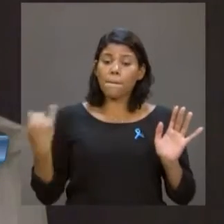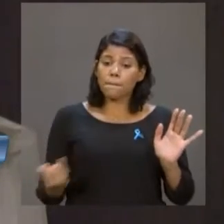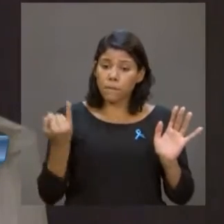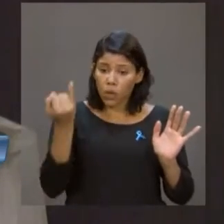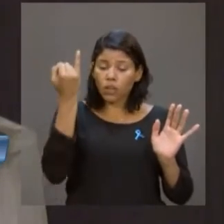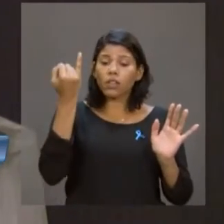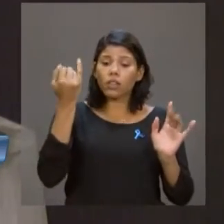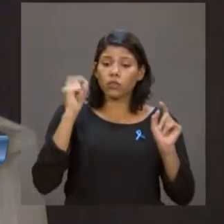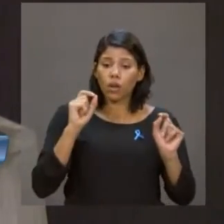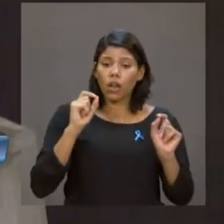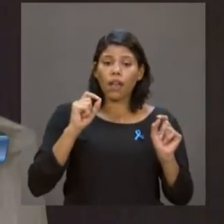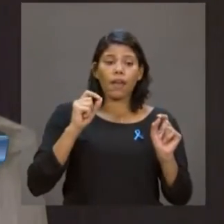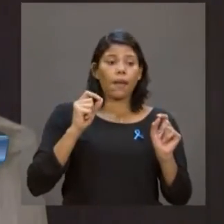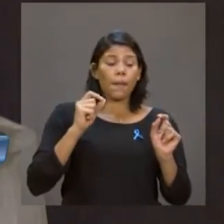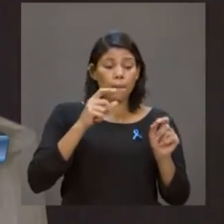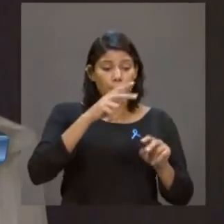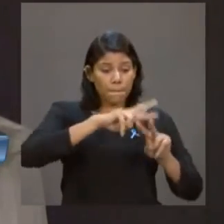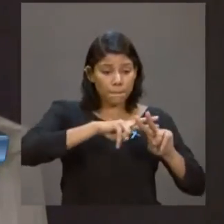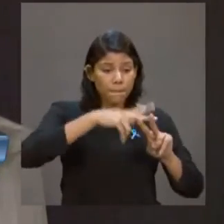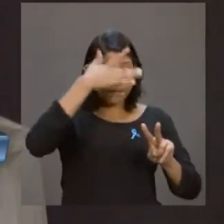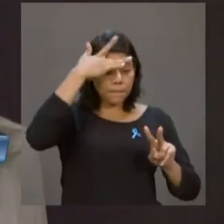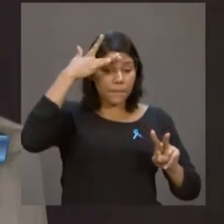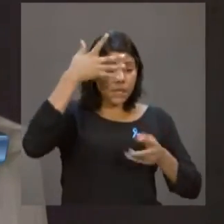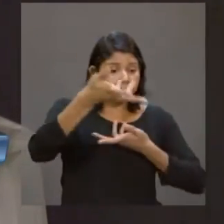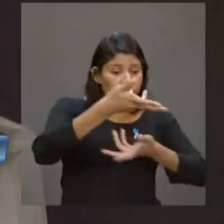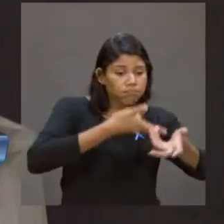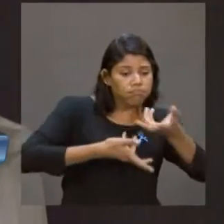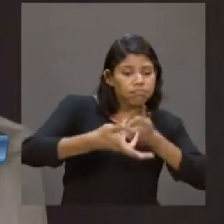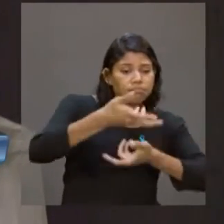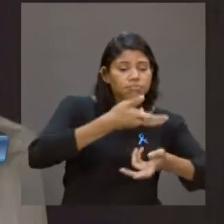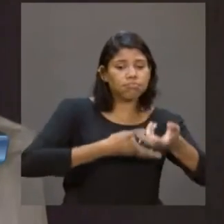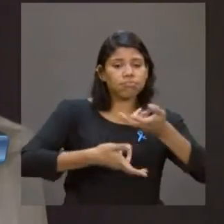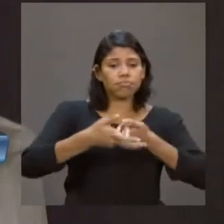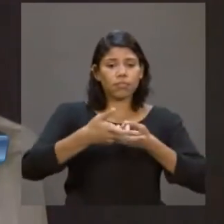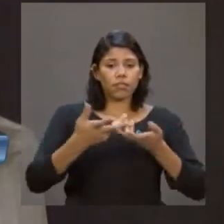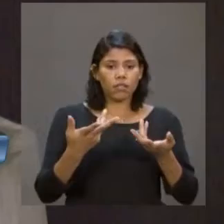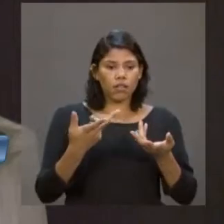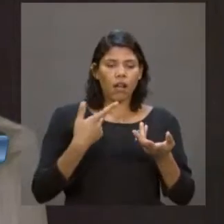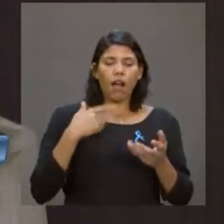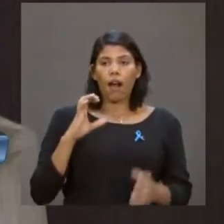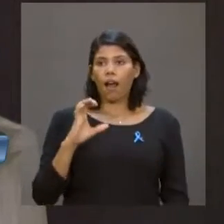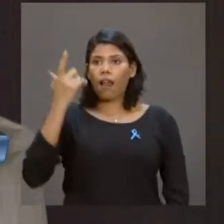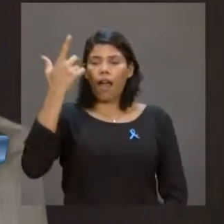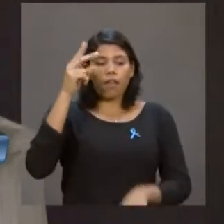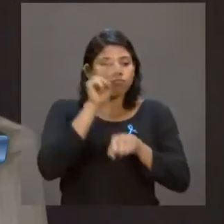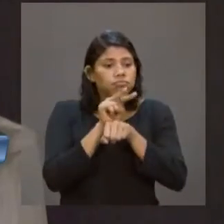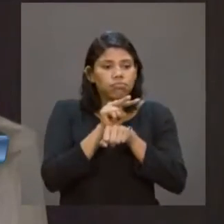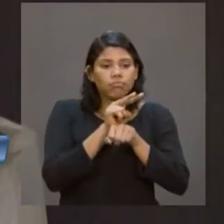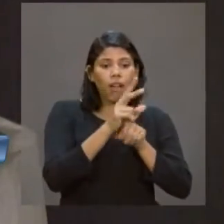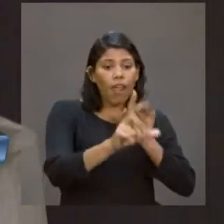do interno. Claro, dentro dos rigores da segurança, da lei.